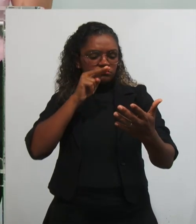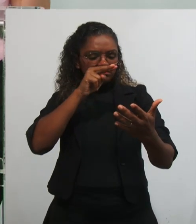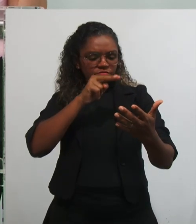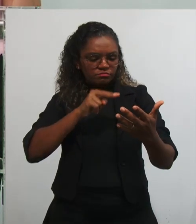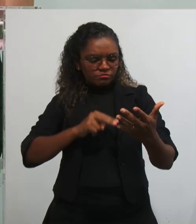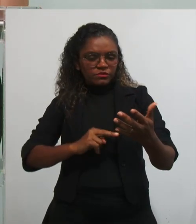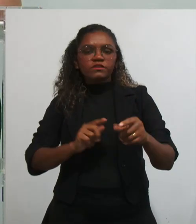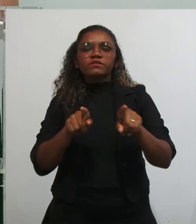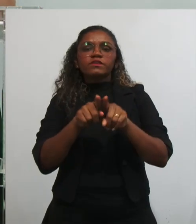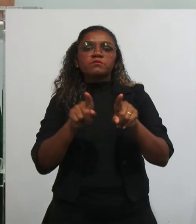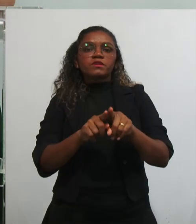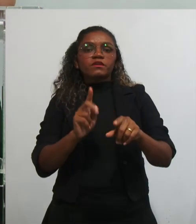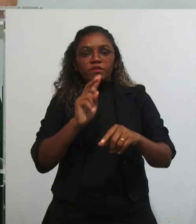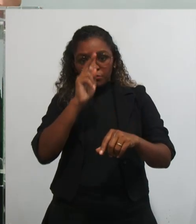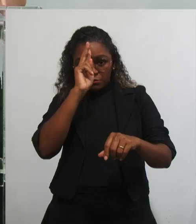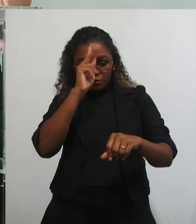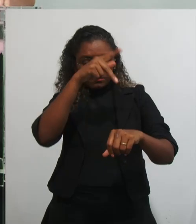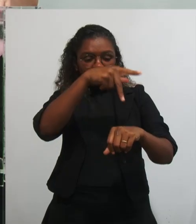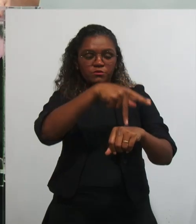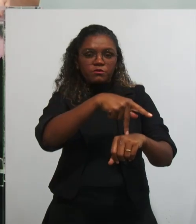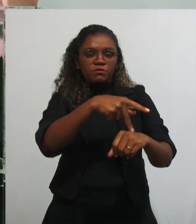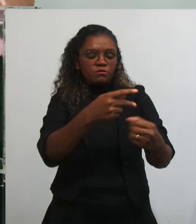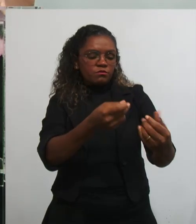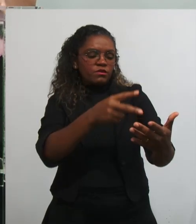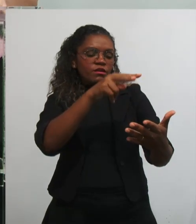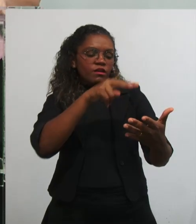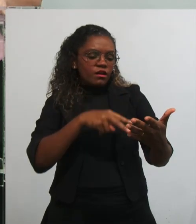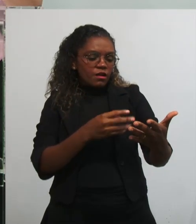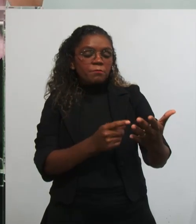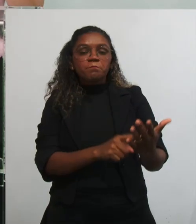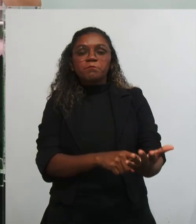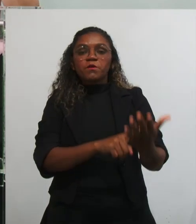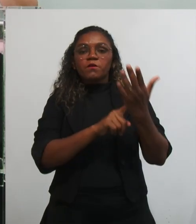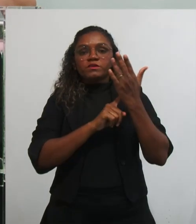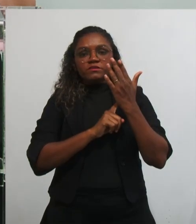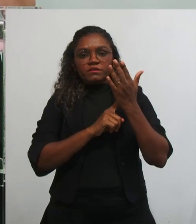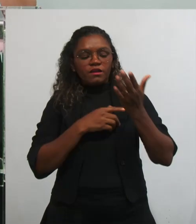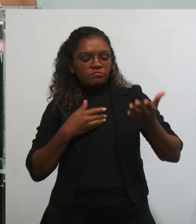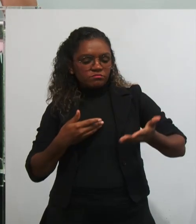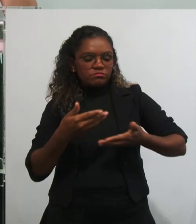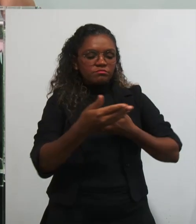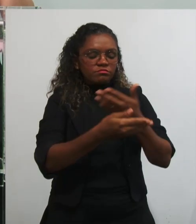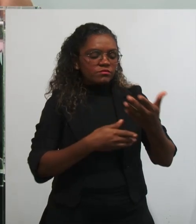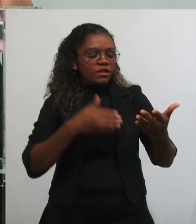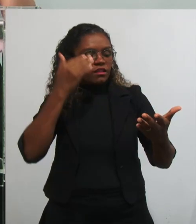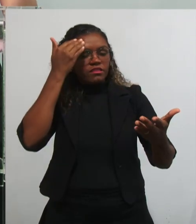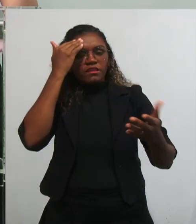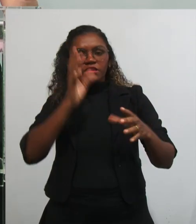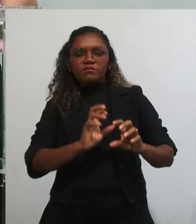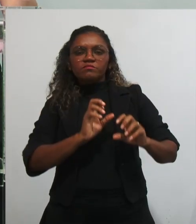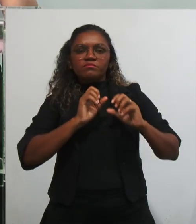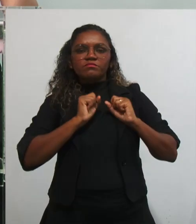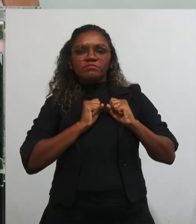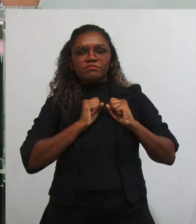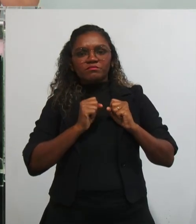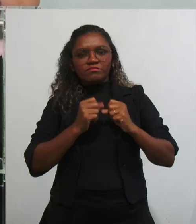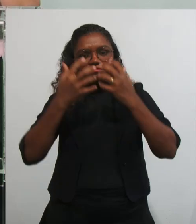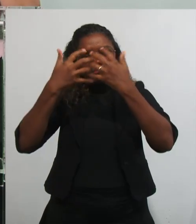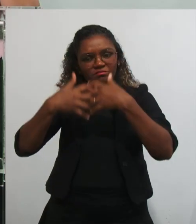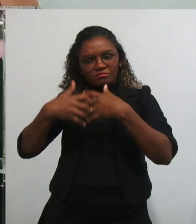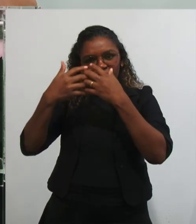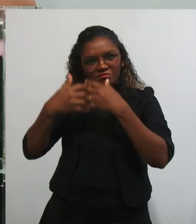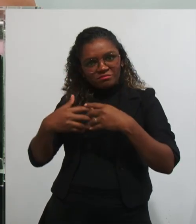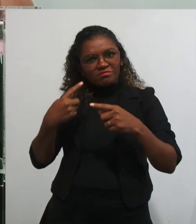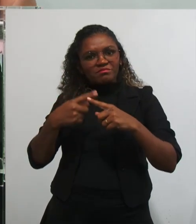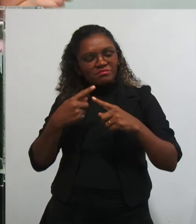Então, os sentidos eles não estão presos, mortos ali nas palavras. Eles existem a partir do momento de